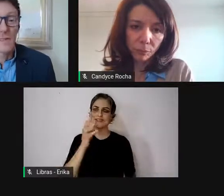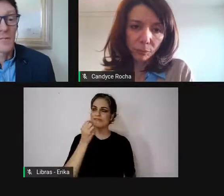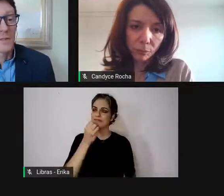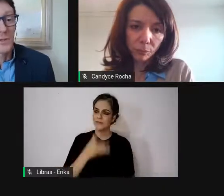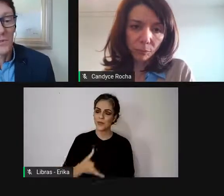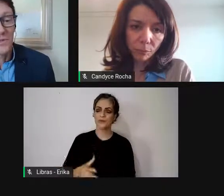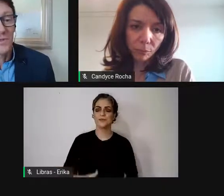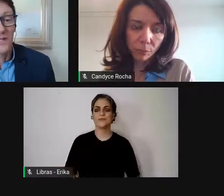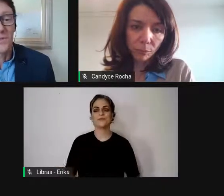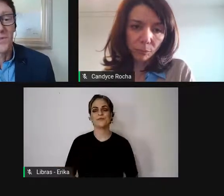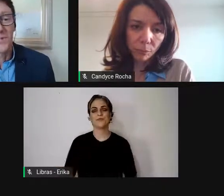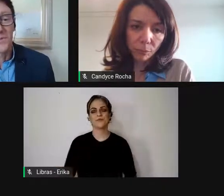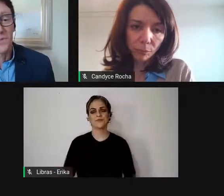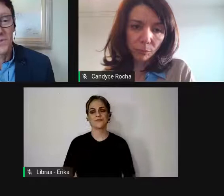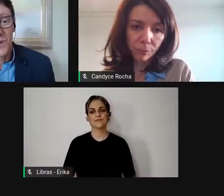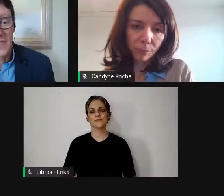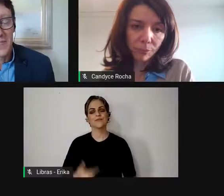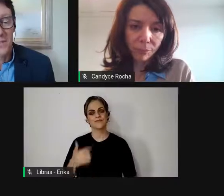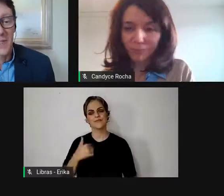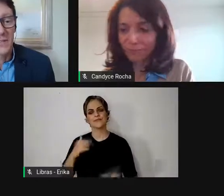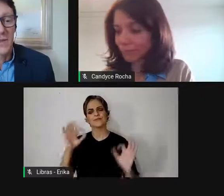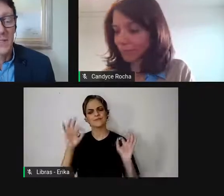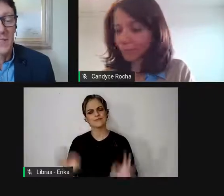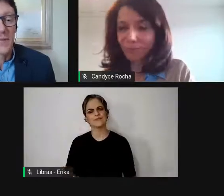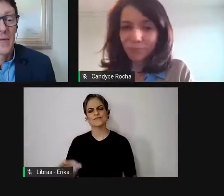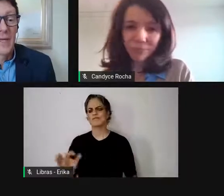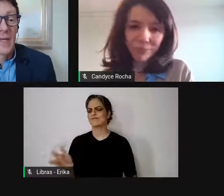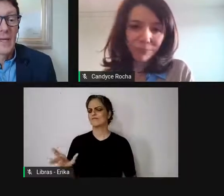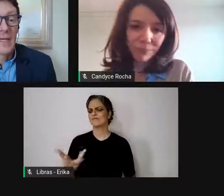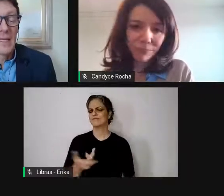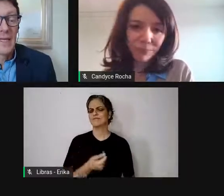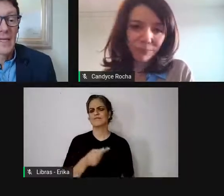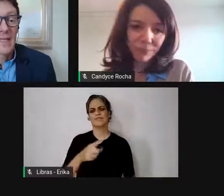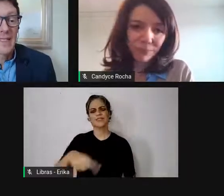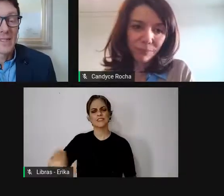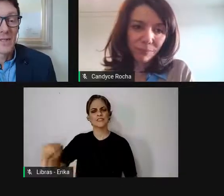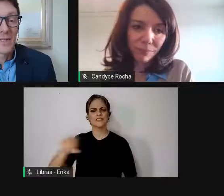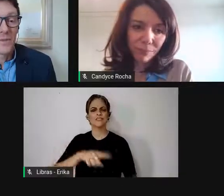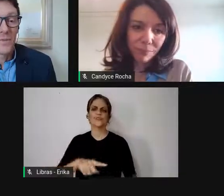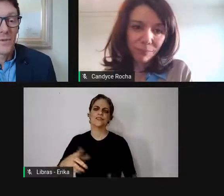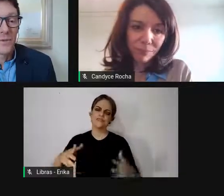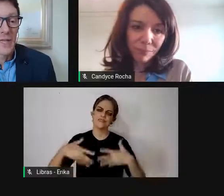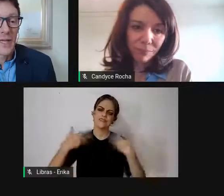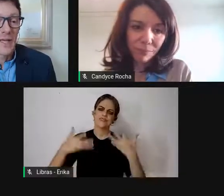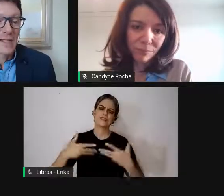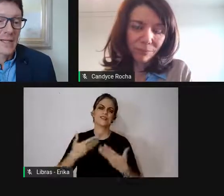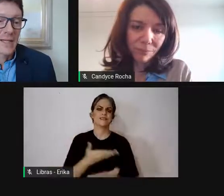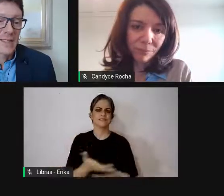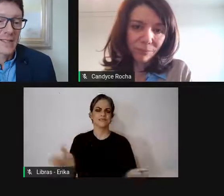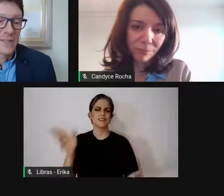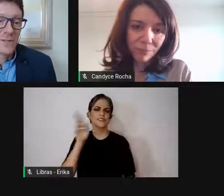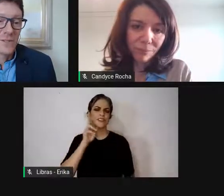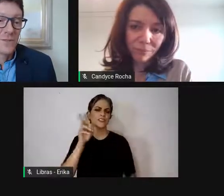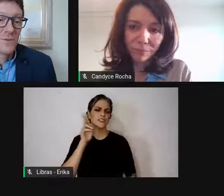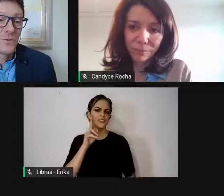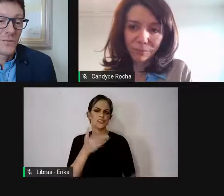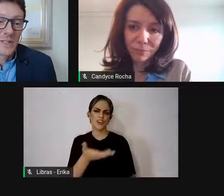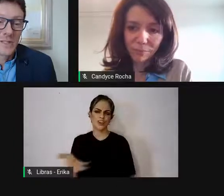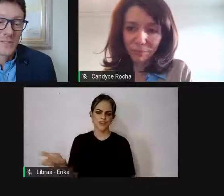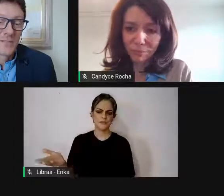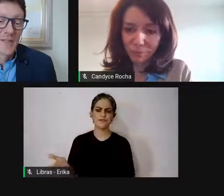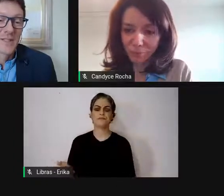porque vocês são pessoas inspiradoras, com histórias inspiradoras, e acredito que muitos daqueles que ainda